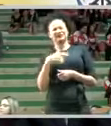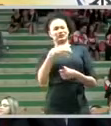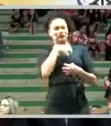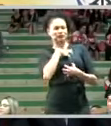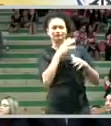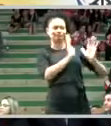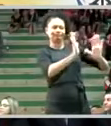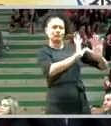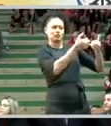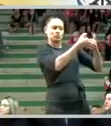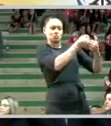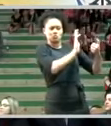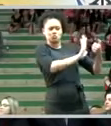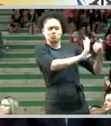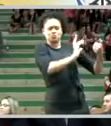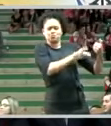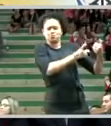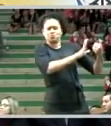vamos levar mais não.